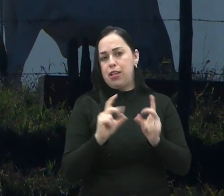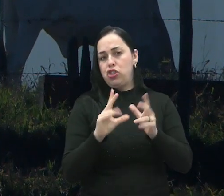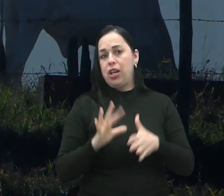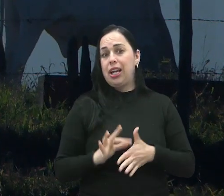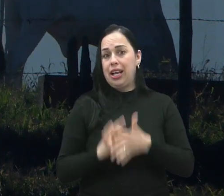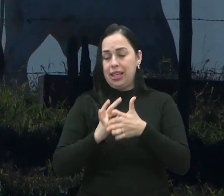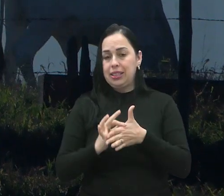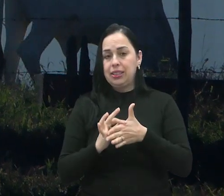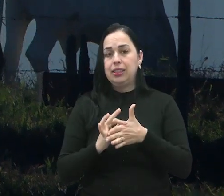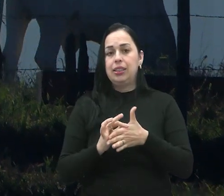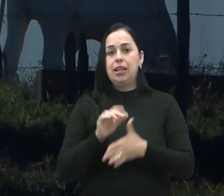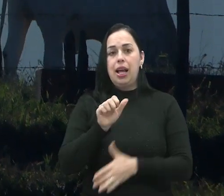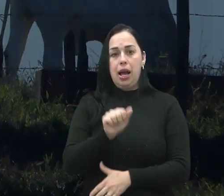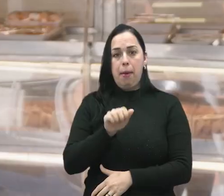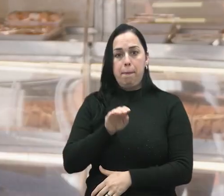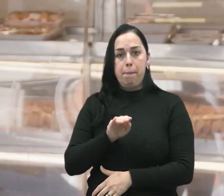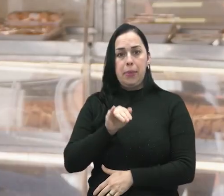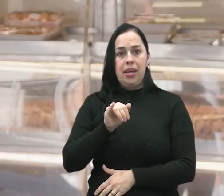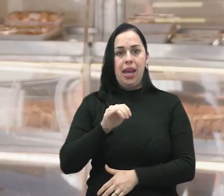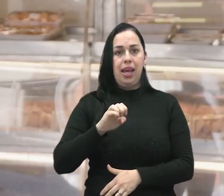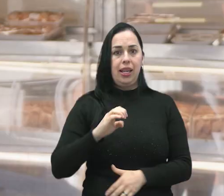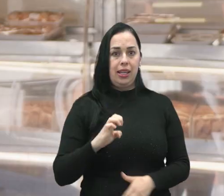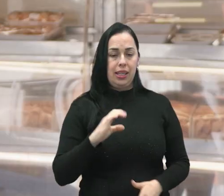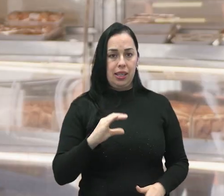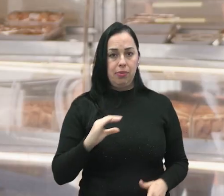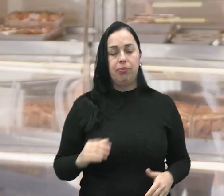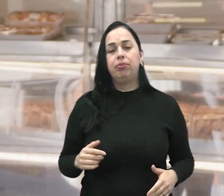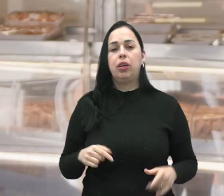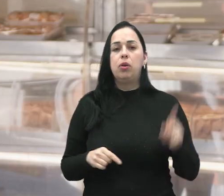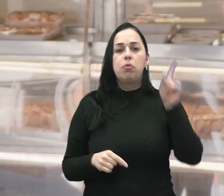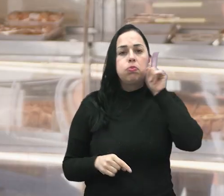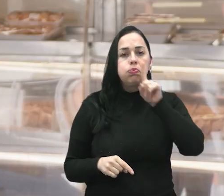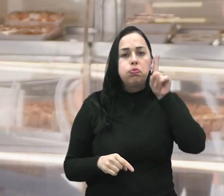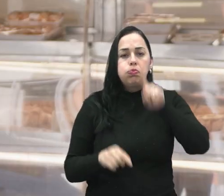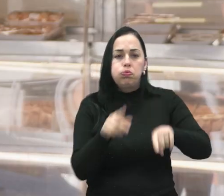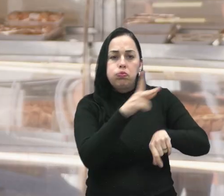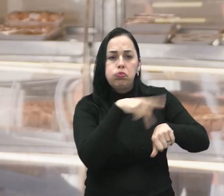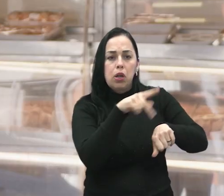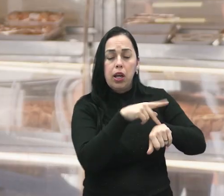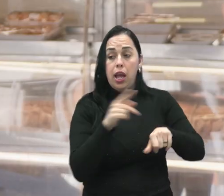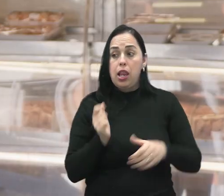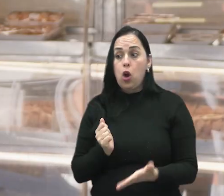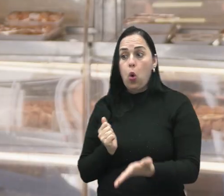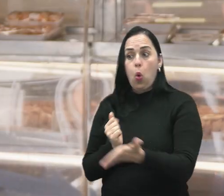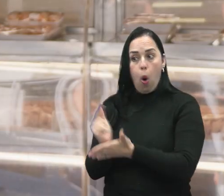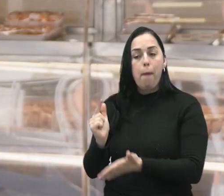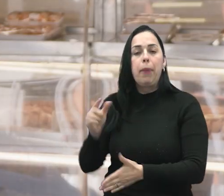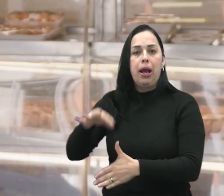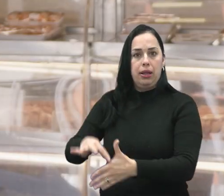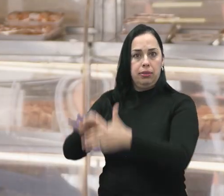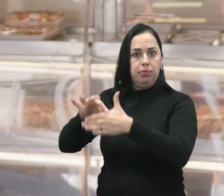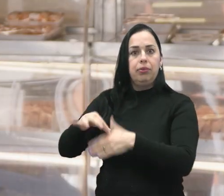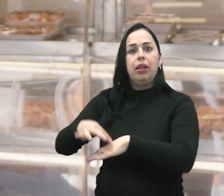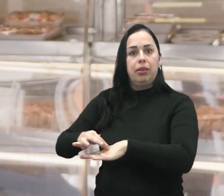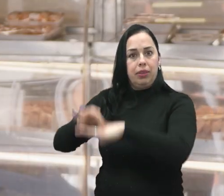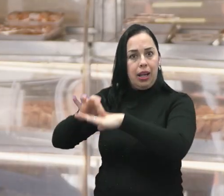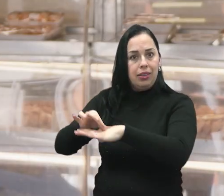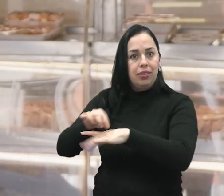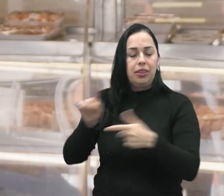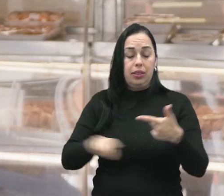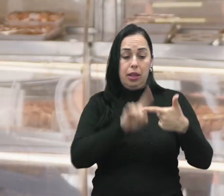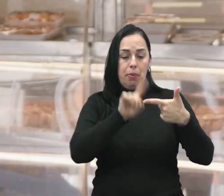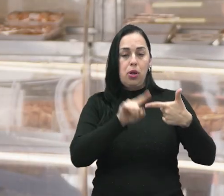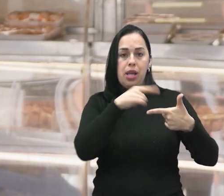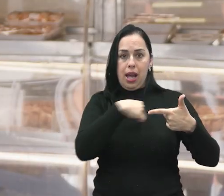Carnes, a ABIEC. Os Estados Unidos são dos principais compradores de carne bovina brasileira, atrás apenas da